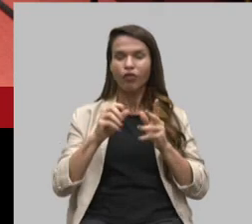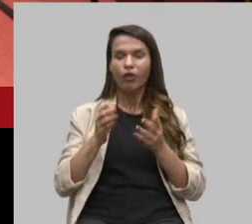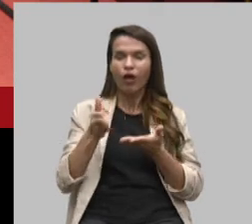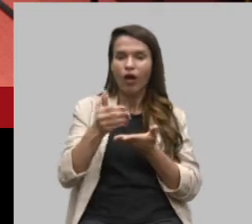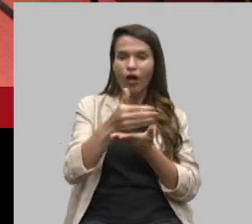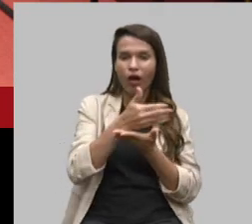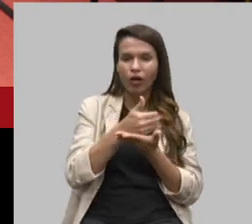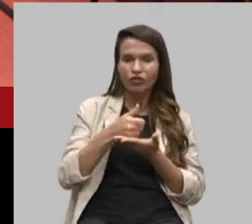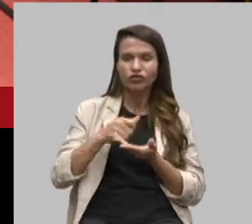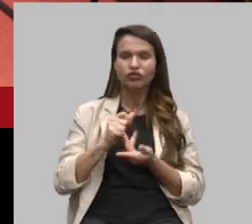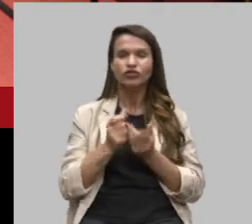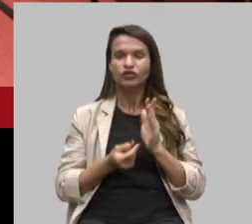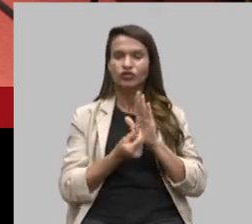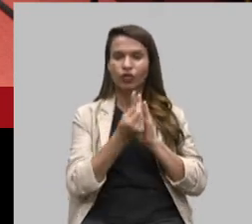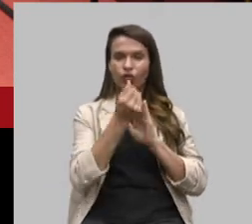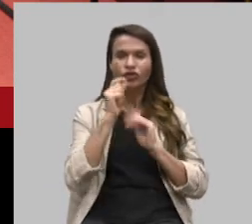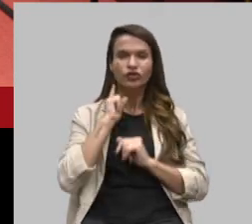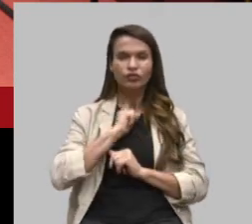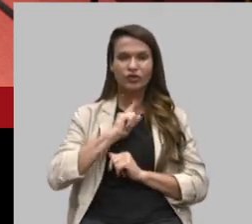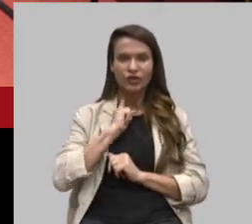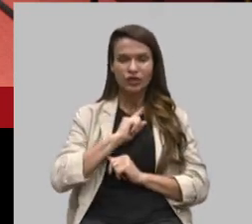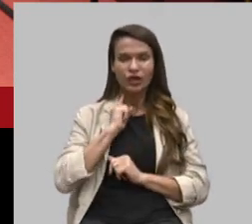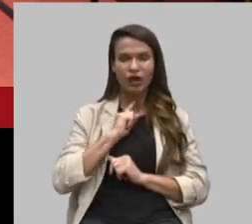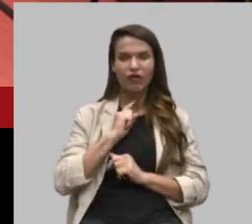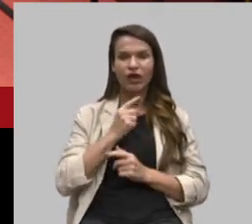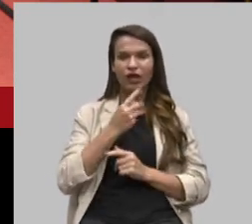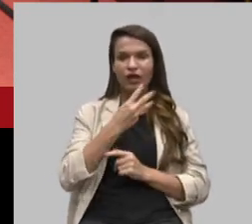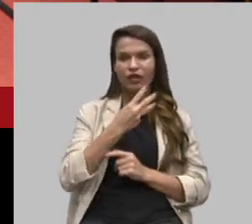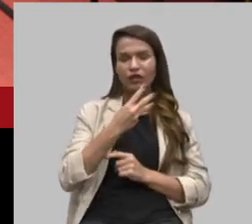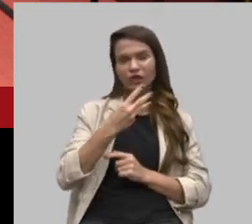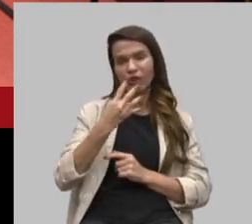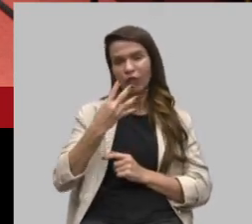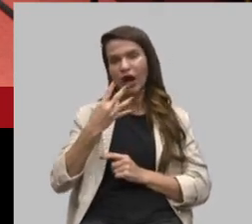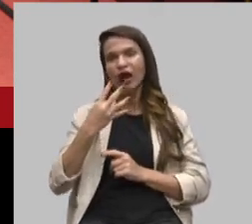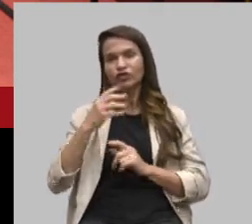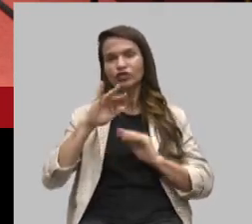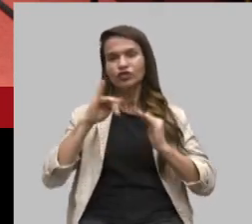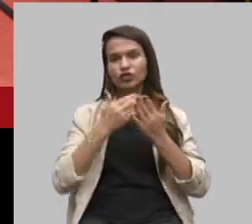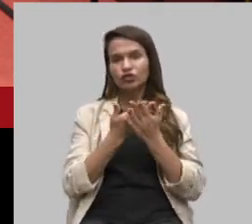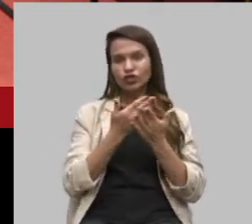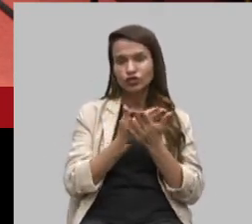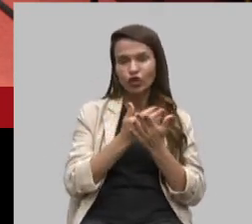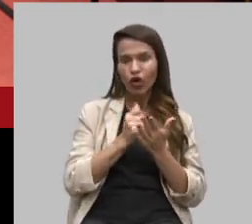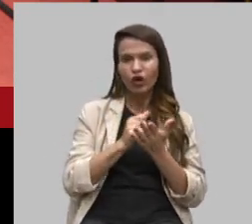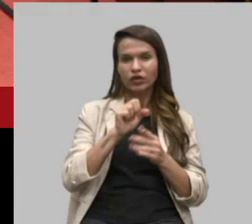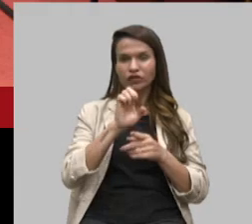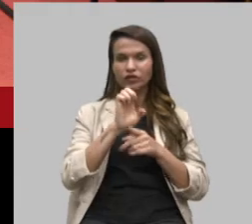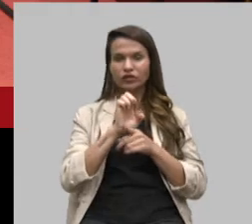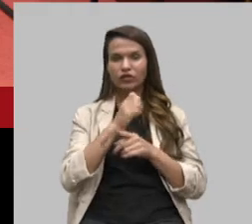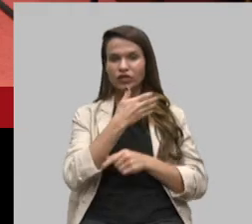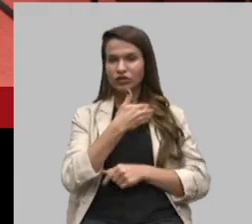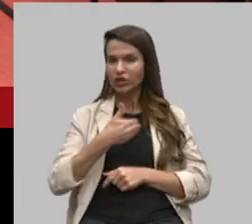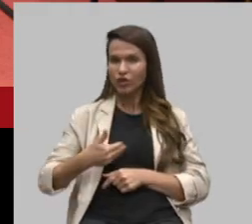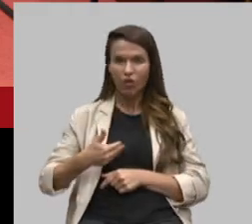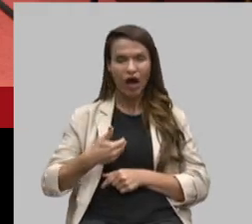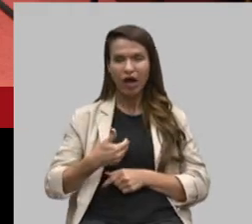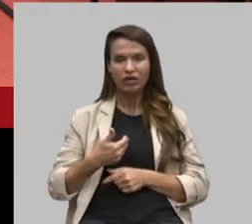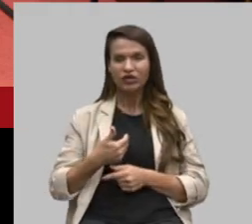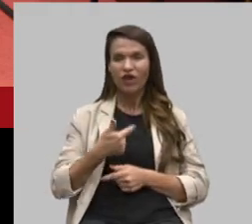Minas Gerais foi feita uma pesquisa de 34 escolas estaduais onde 26% dessas escolas não possuem